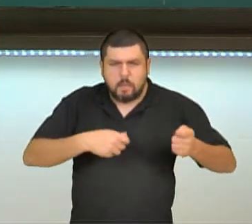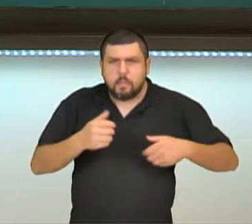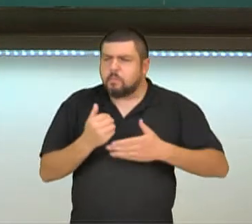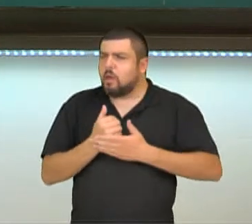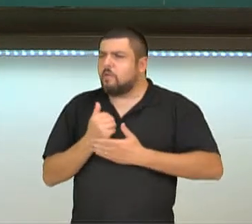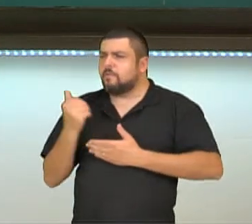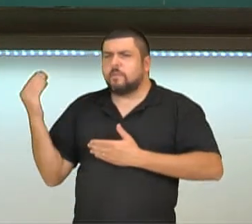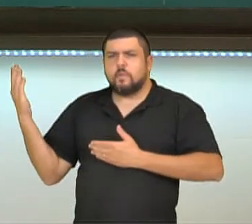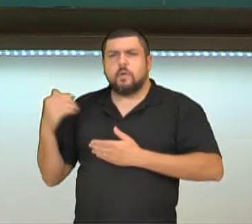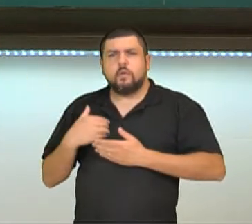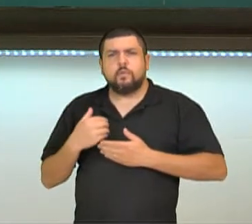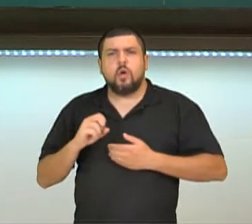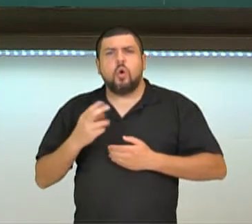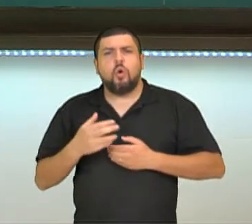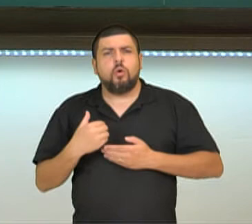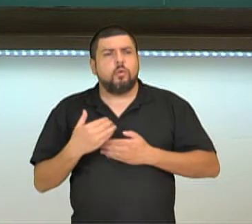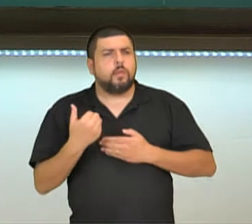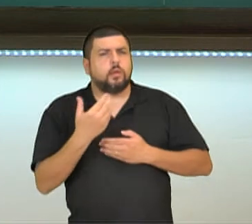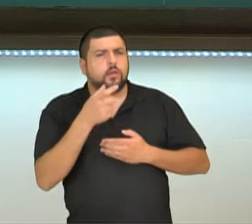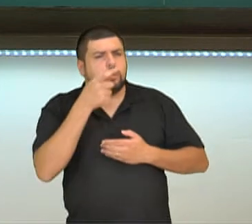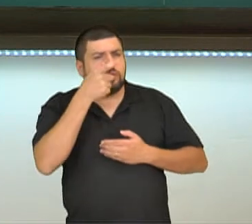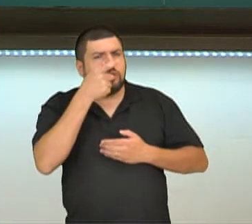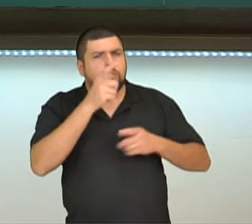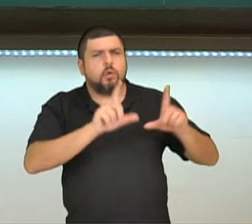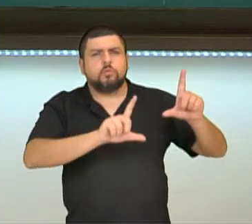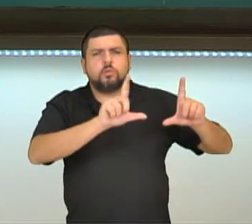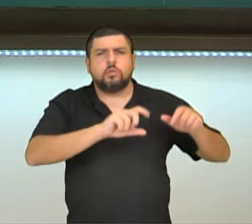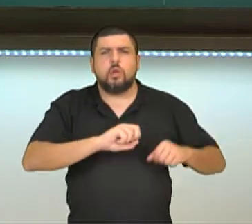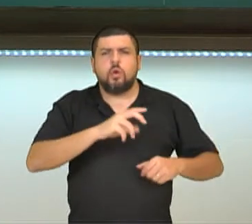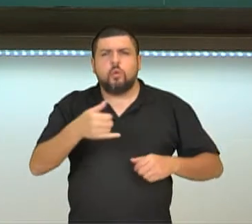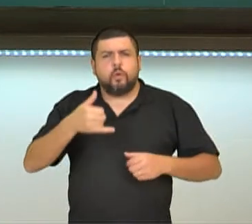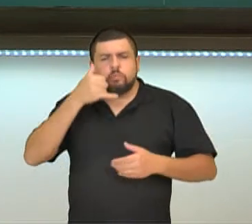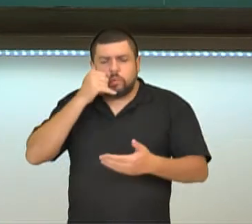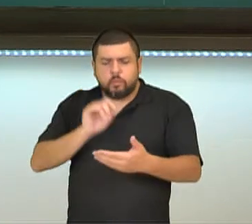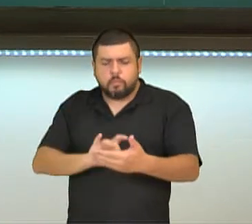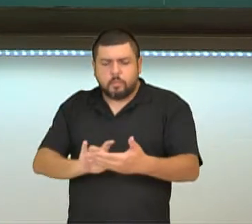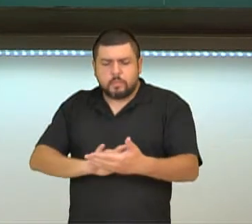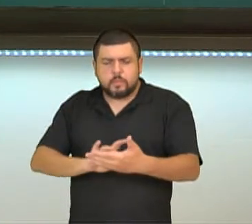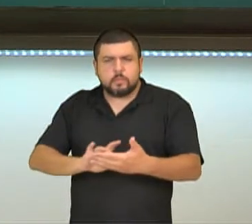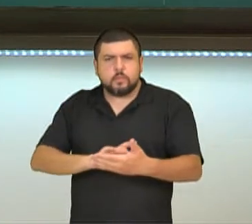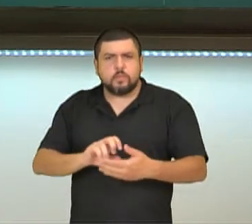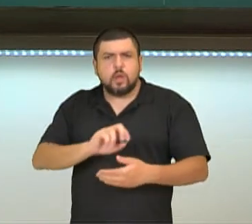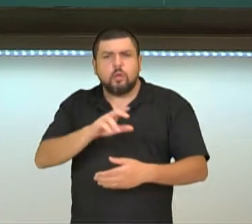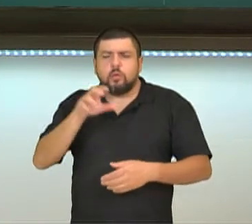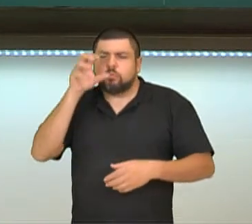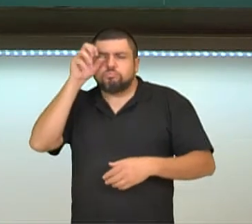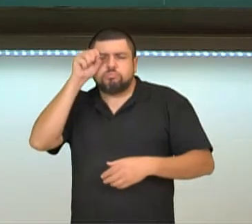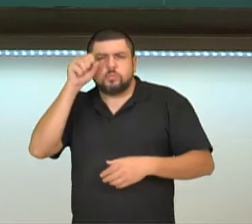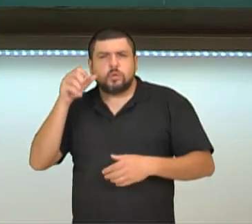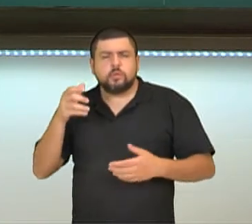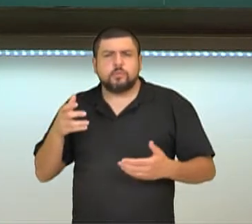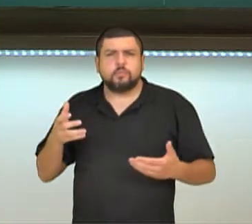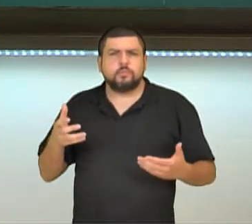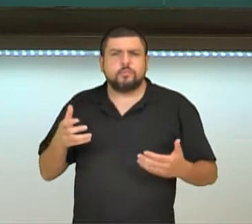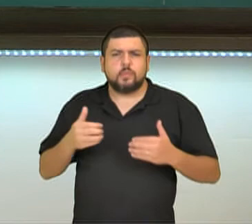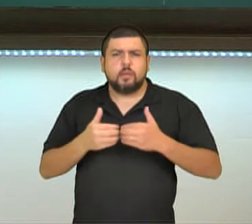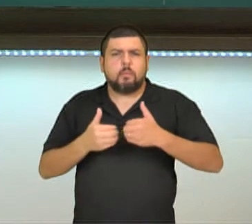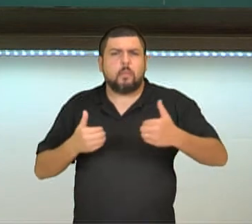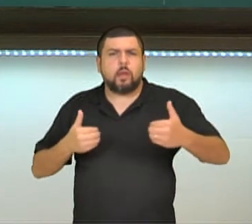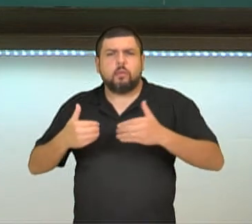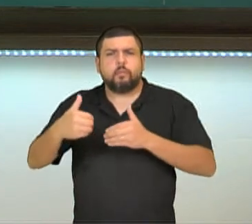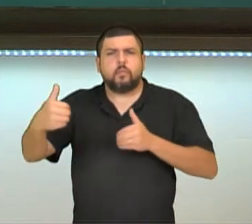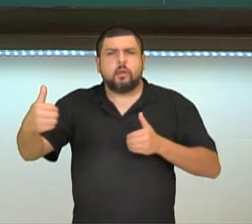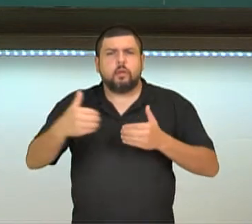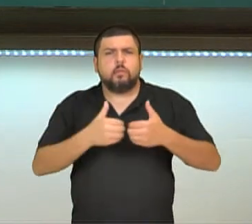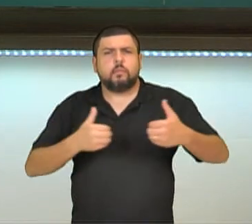outro pega o prato e vai para frente da TV, o outro pega o prato e vai lá no celular, o outro pega o prato e vai para o quarto. Estão vendo? Então, aqui ela